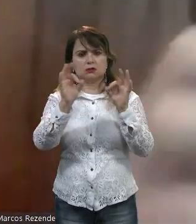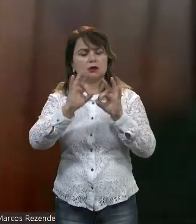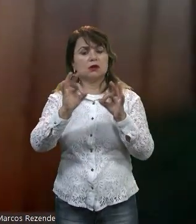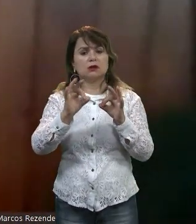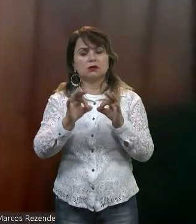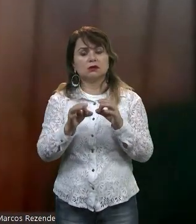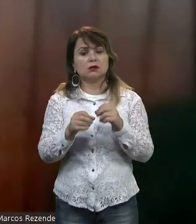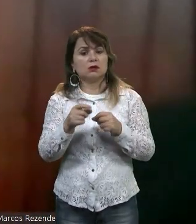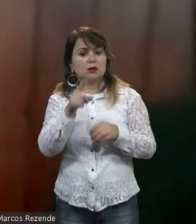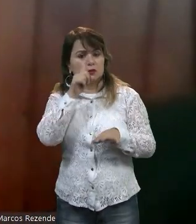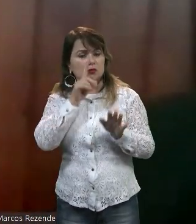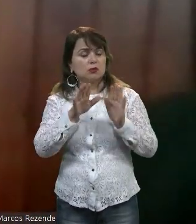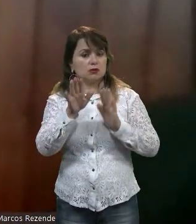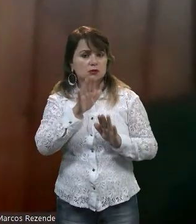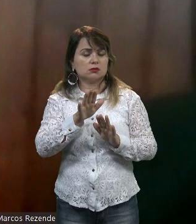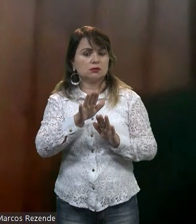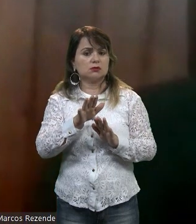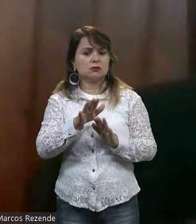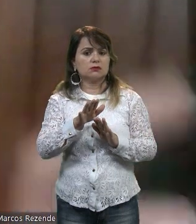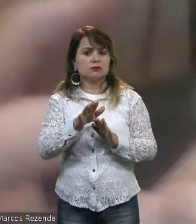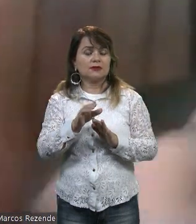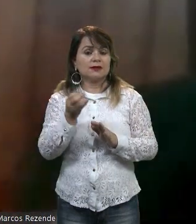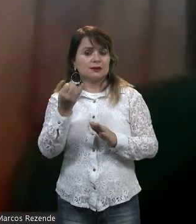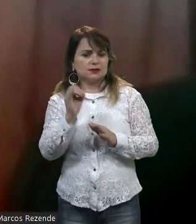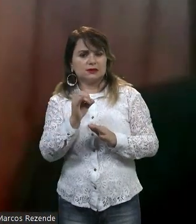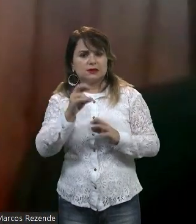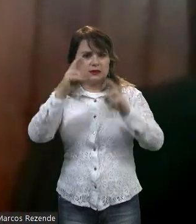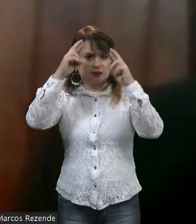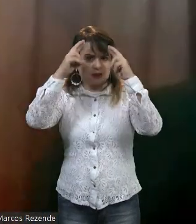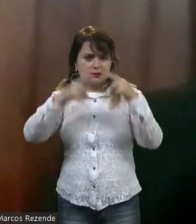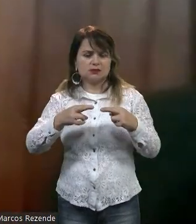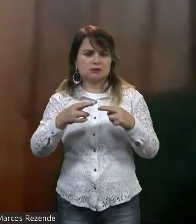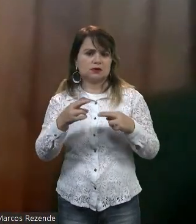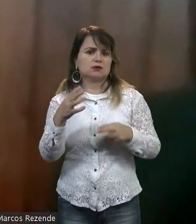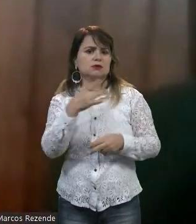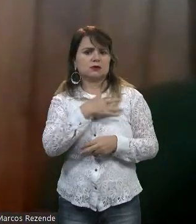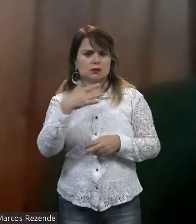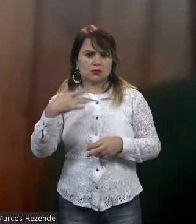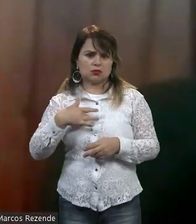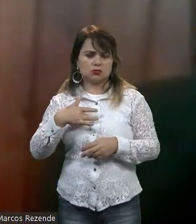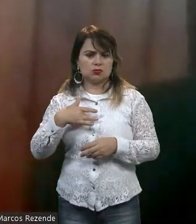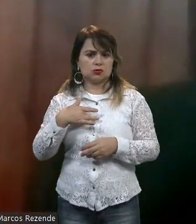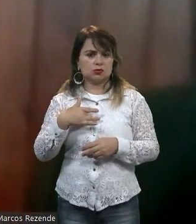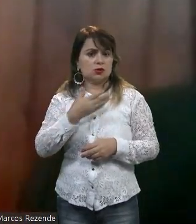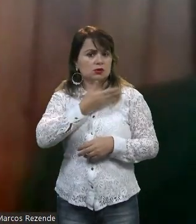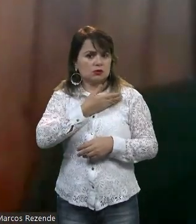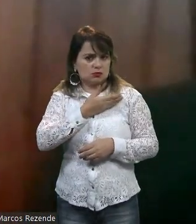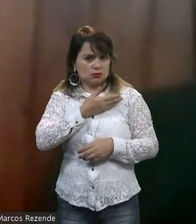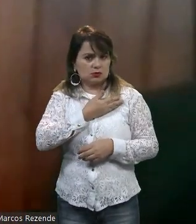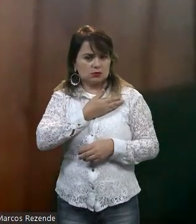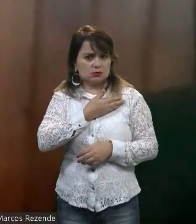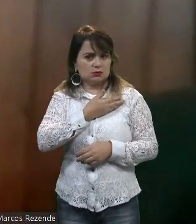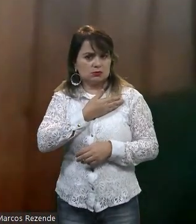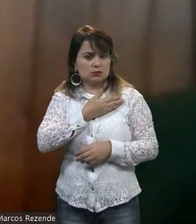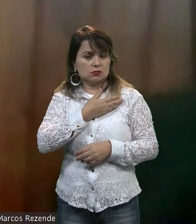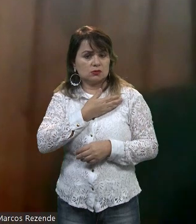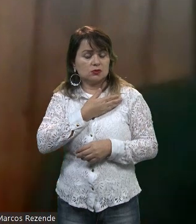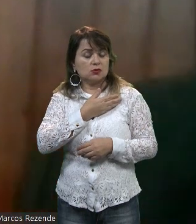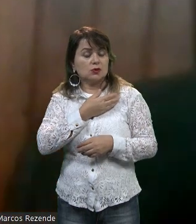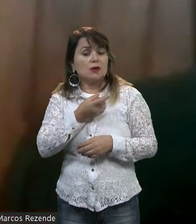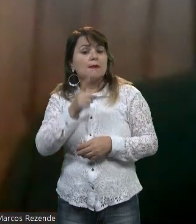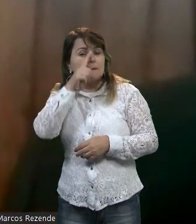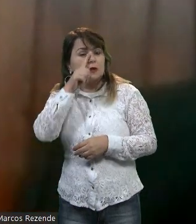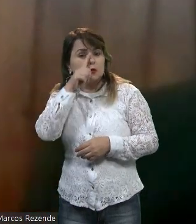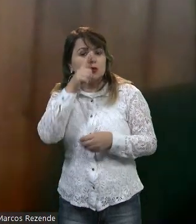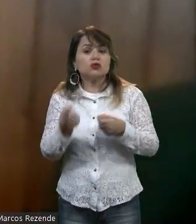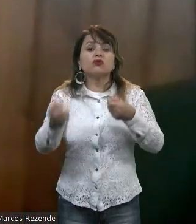Queiroz disse muito bem, se não tiver respeito com a saúde do próximo, nós retornaremos à quarentena. O